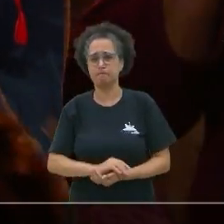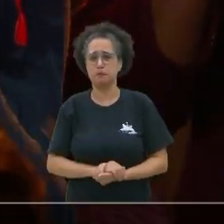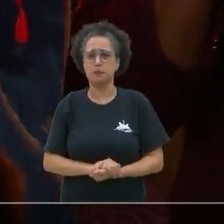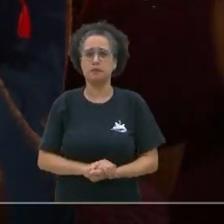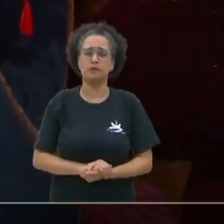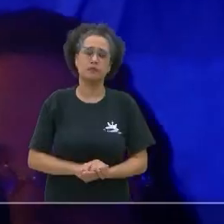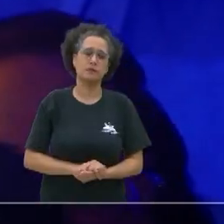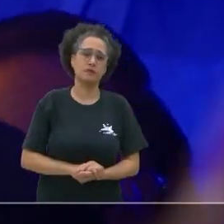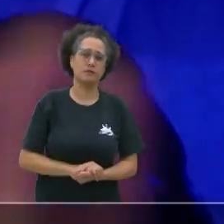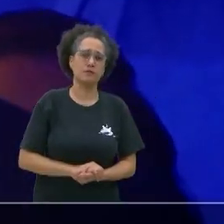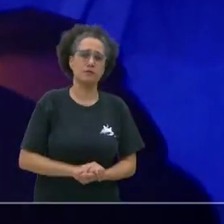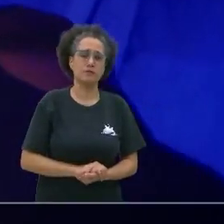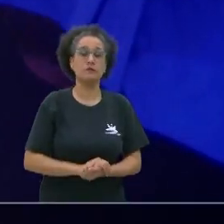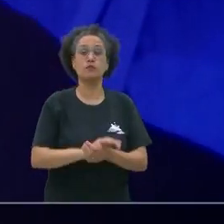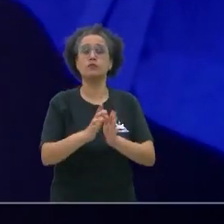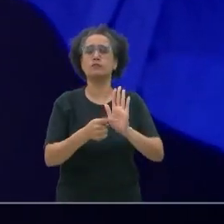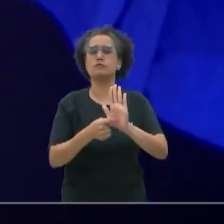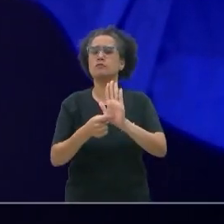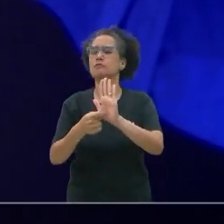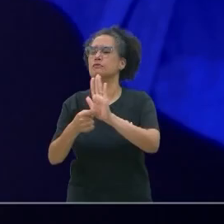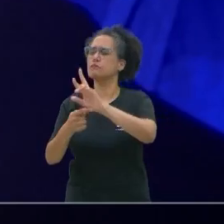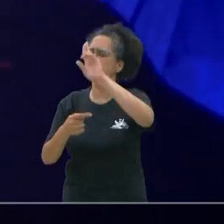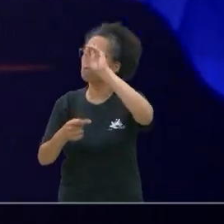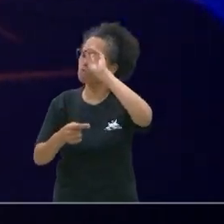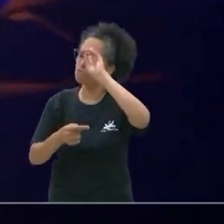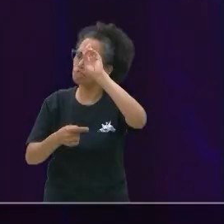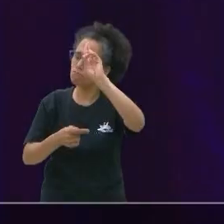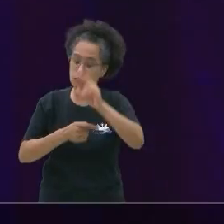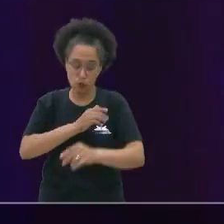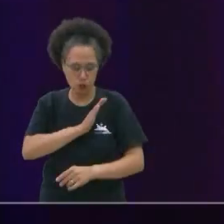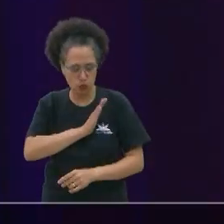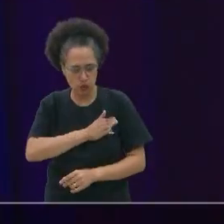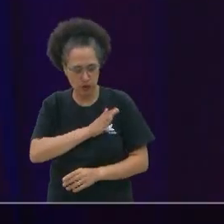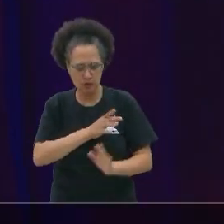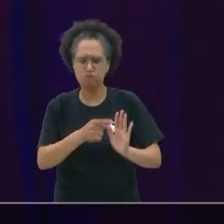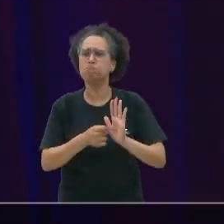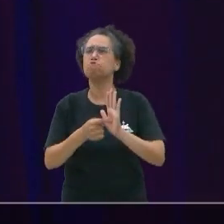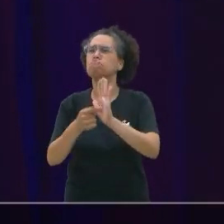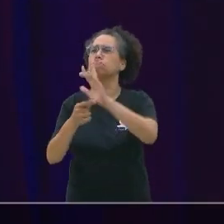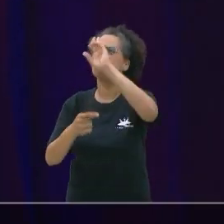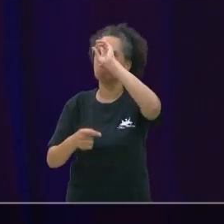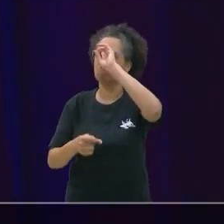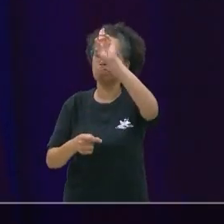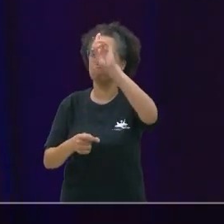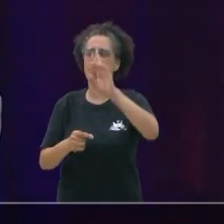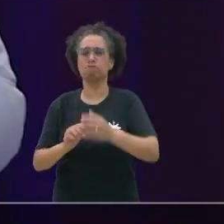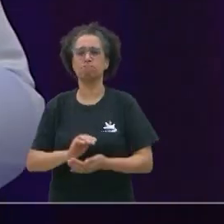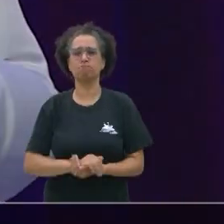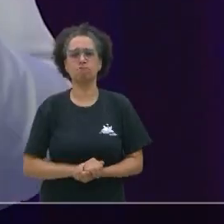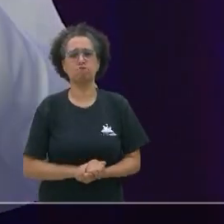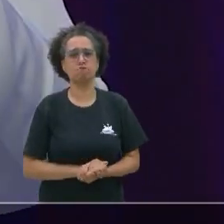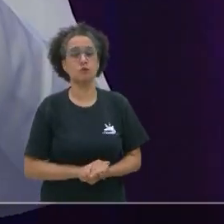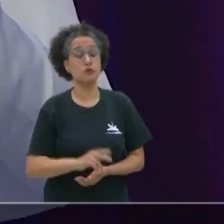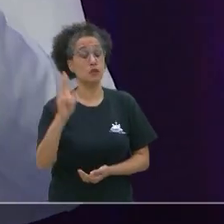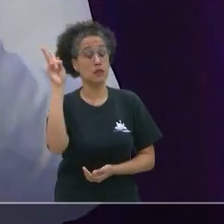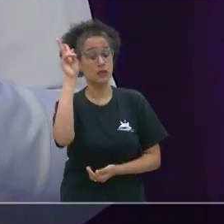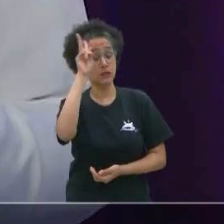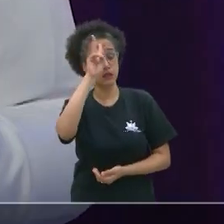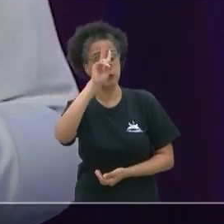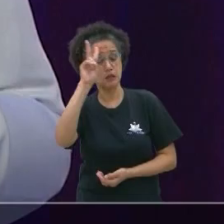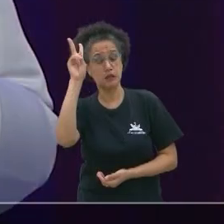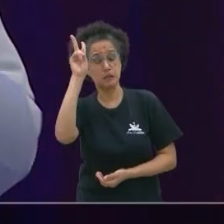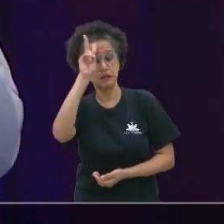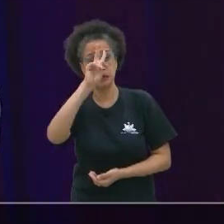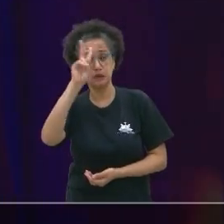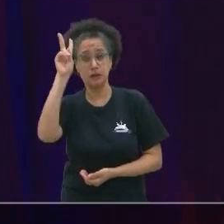ir. Vá mostrando para o Senhor os cantinhos do seu coração. Quanta lembrança me faz